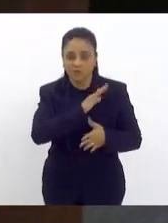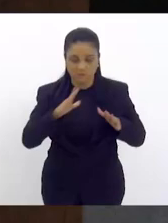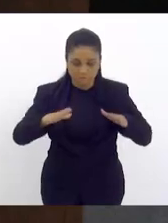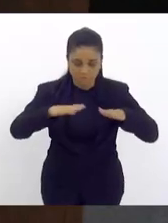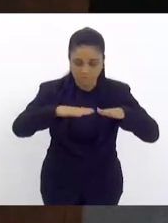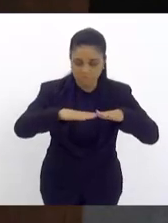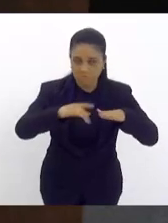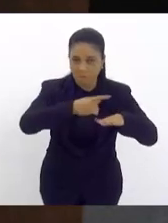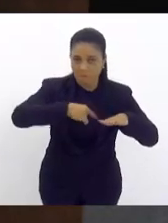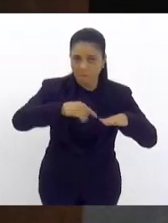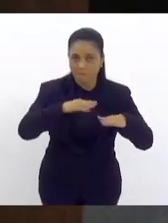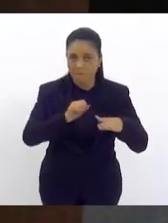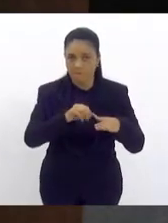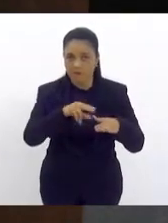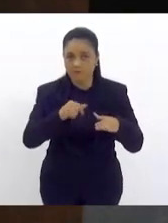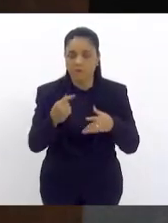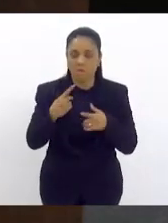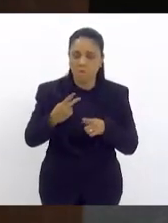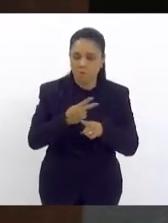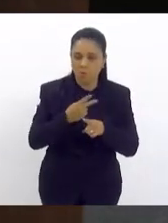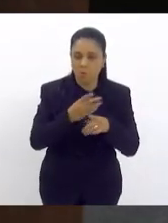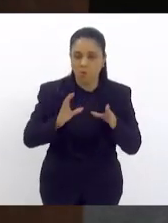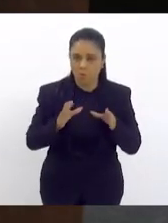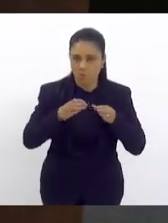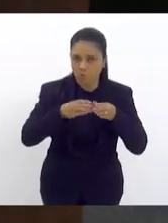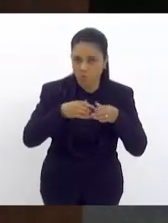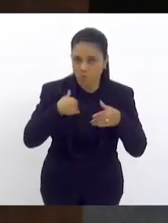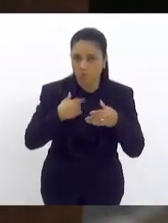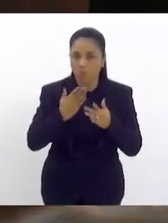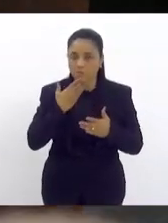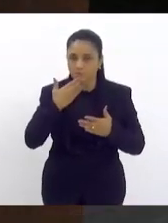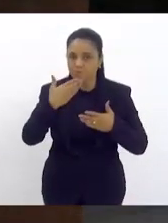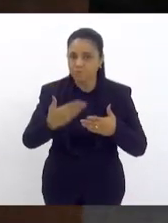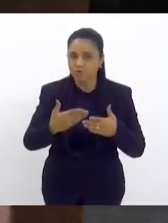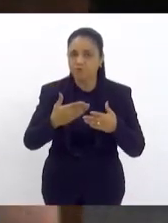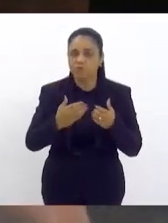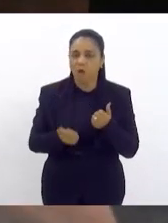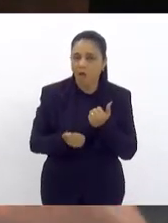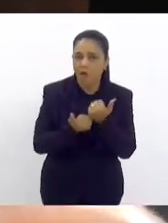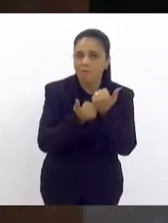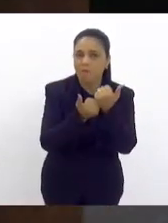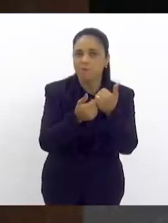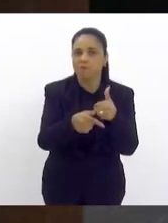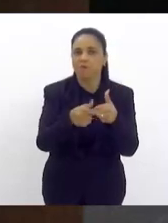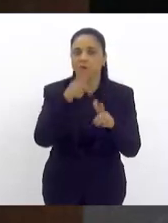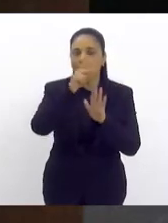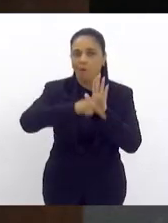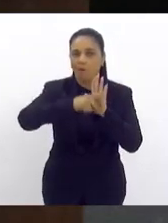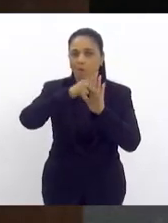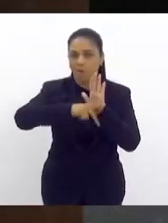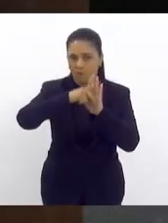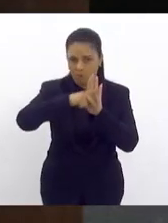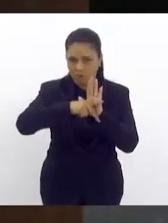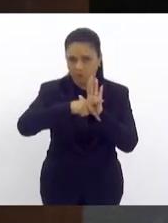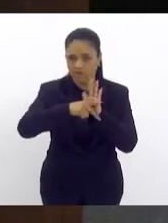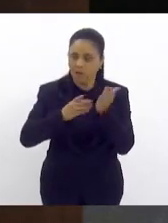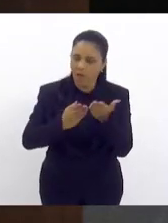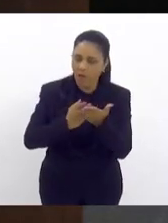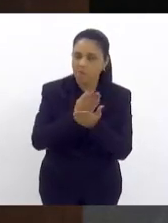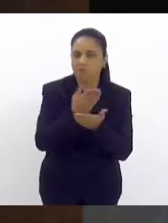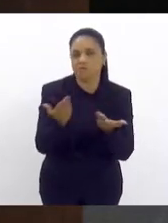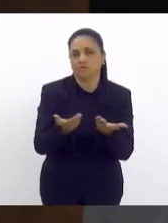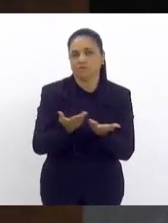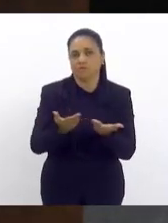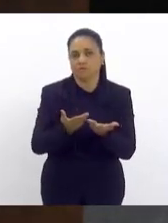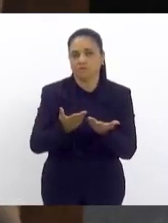procurou a nossa mandata para pedir apoio integral ao projeto ora aprovado então